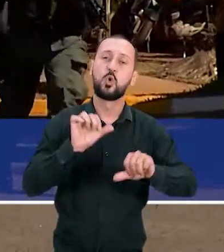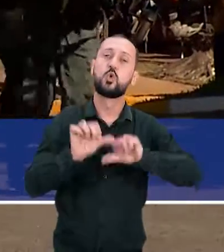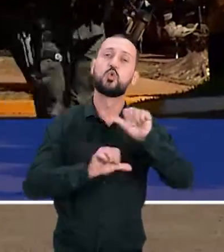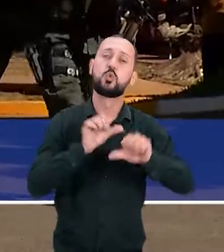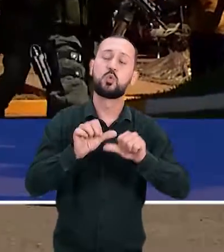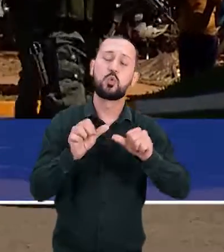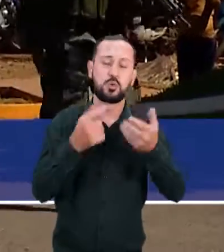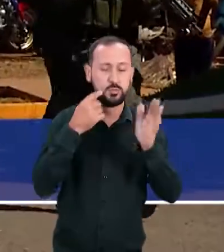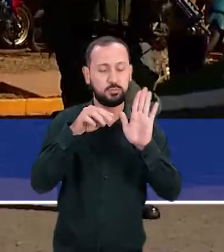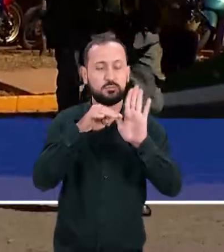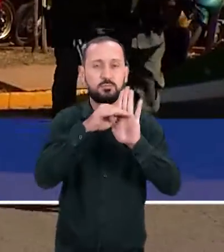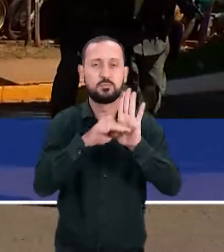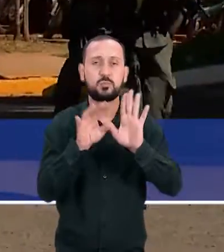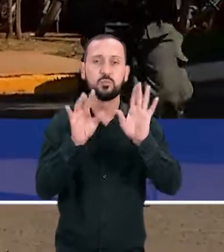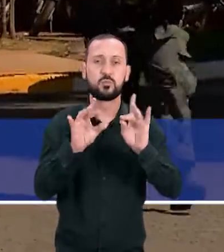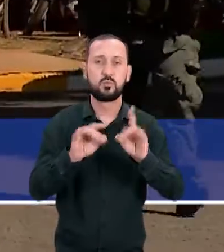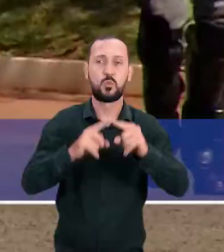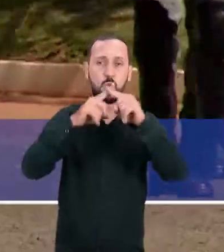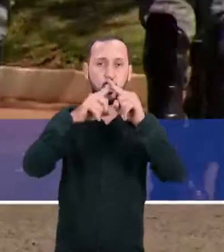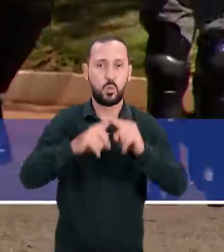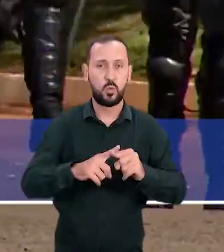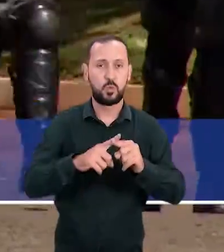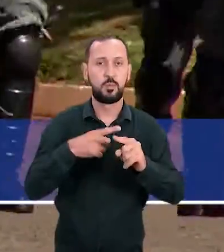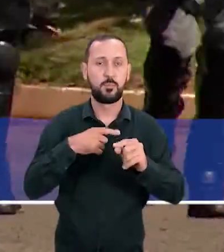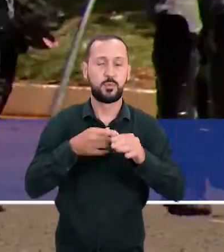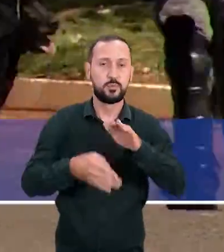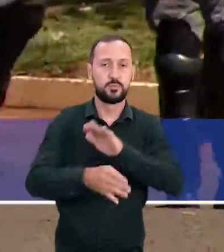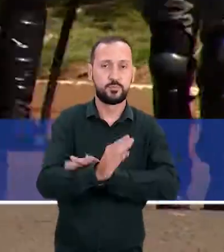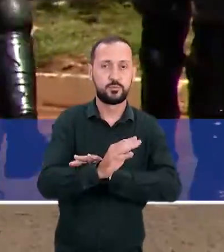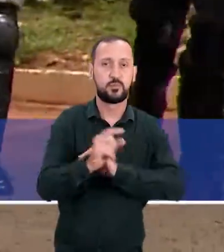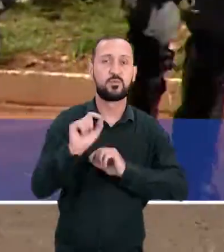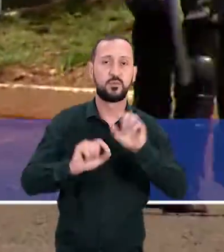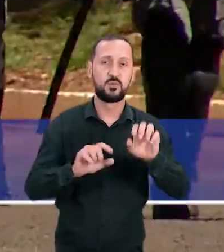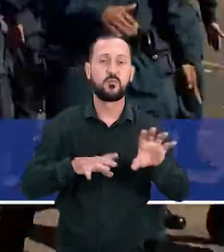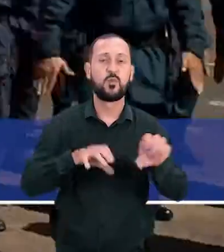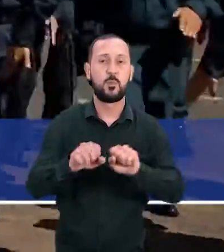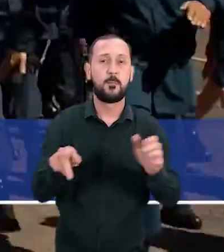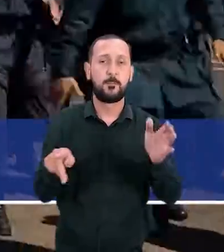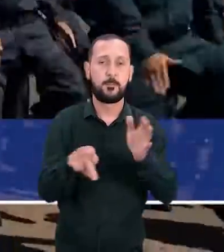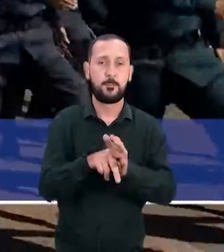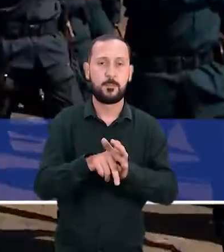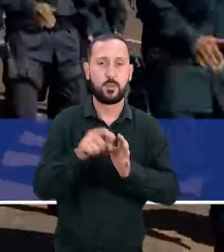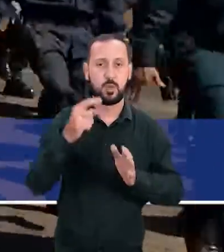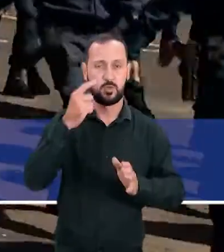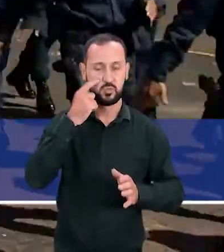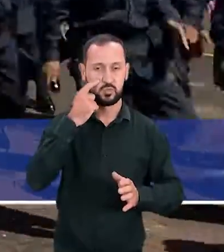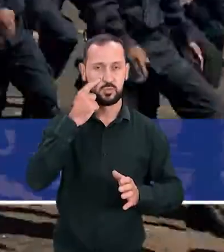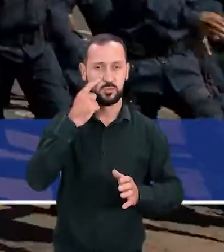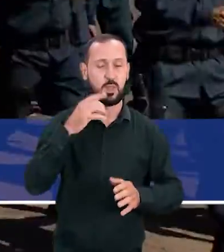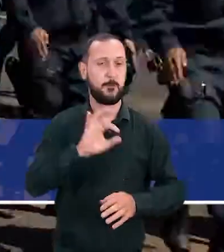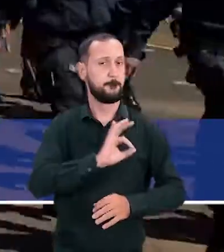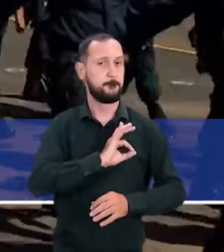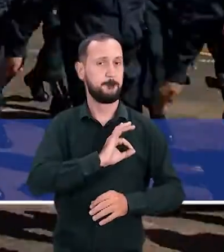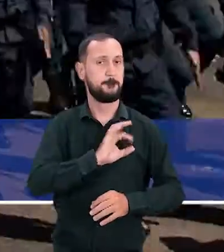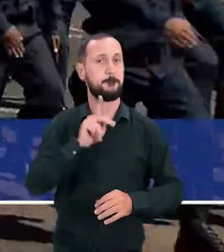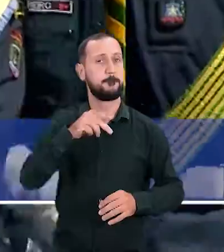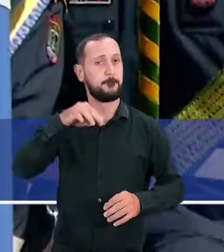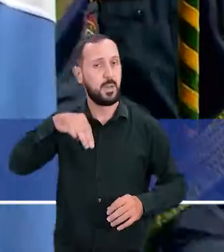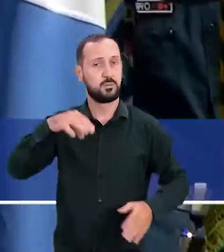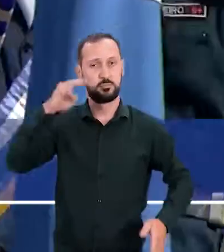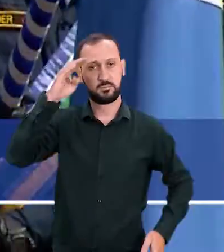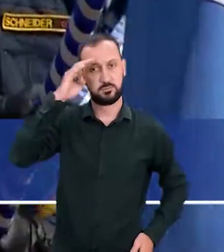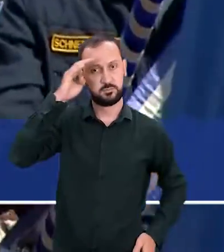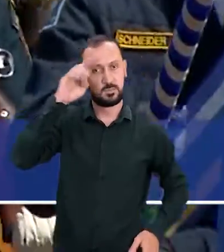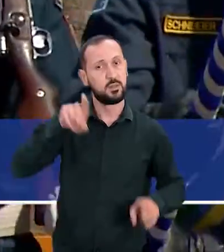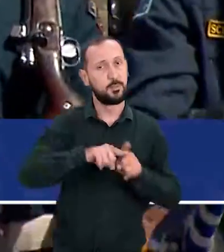Executivo, foram realizadas alterações nos requisitos para o concurso público para ingresso nos cursos de formação das carreiras de oficiais e praças